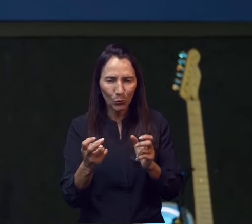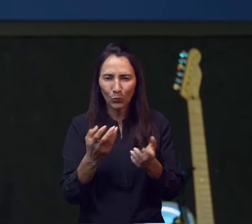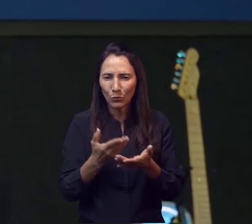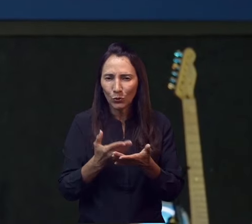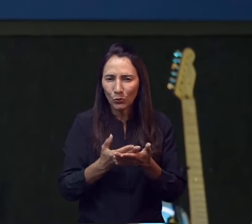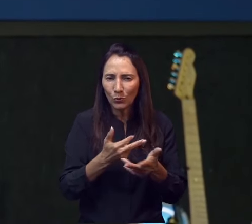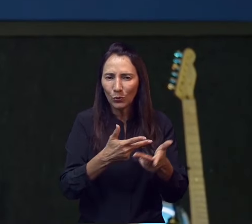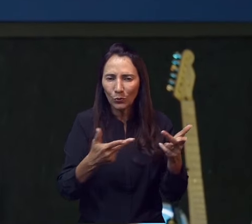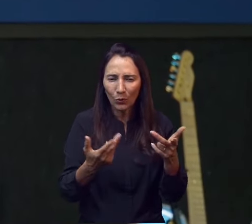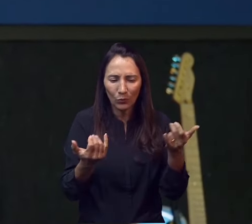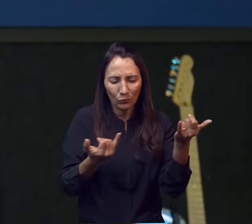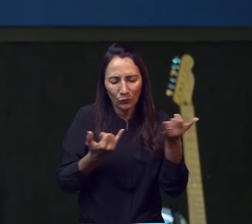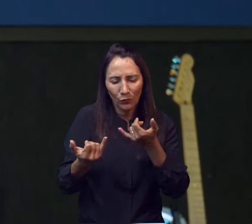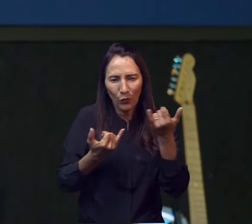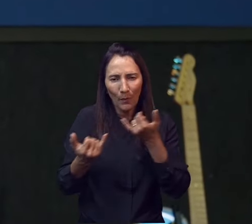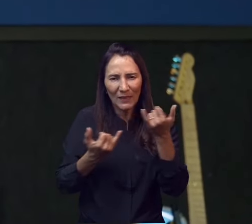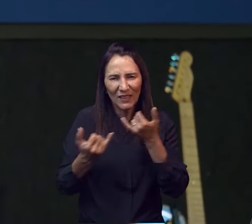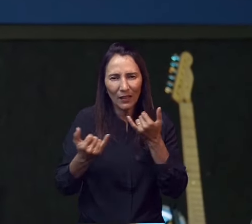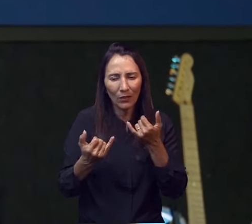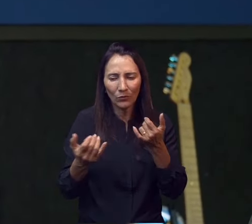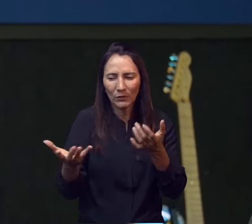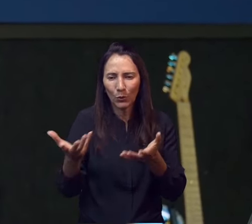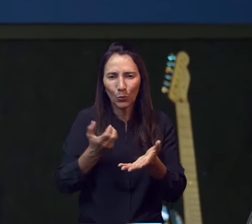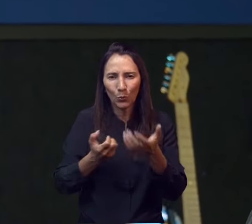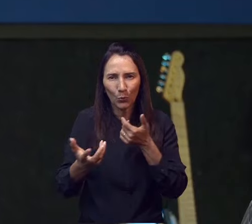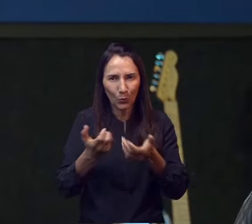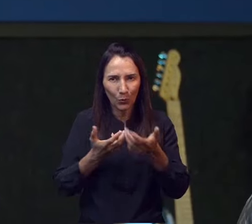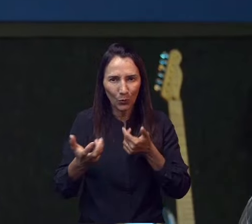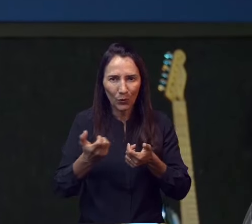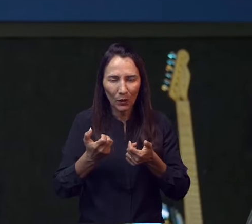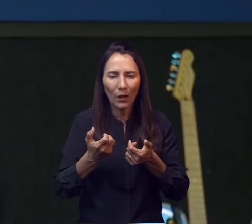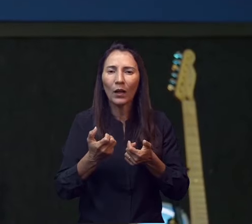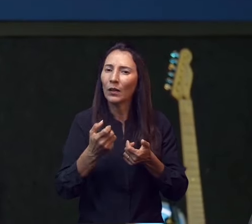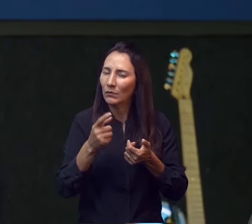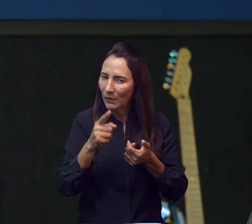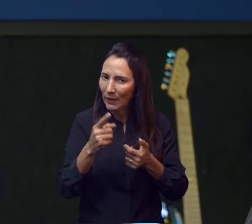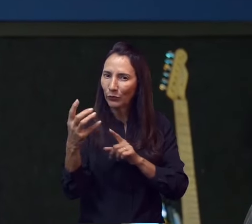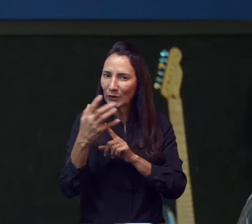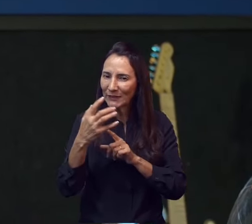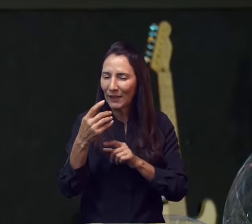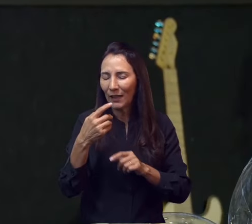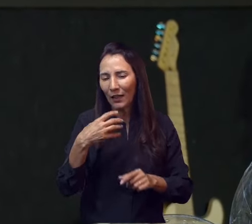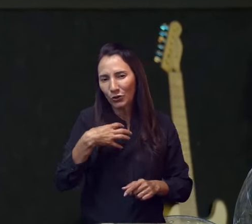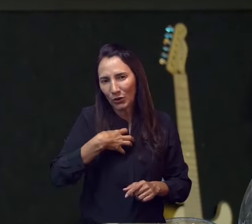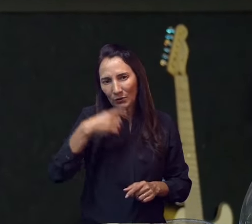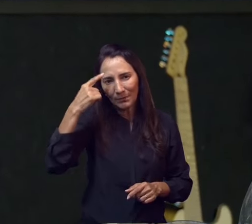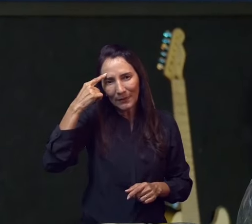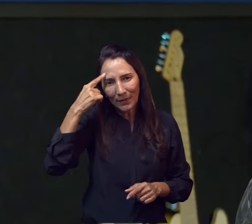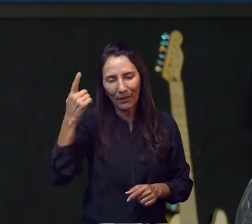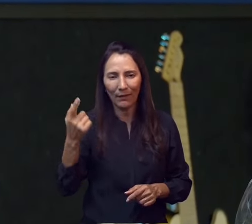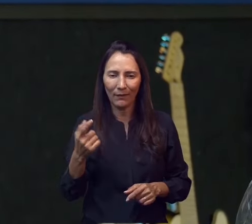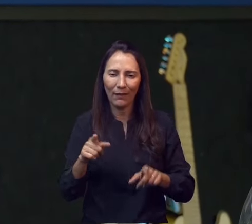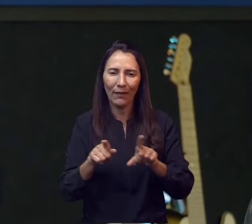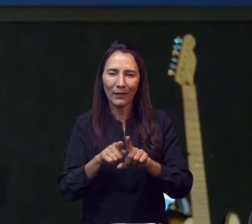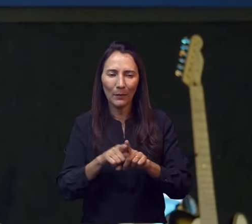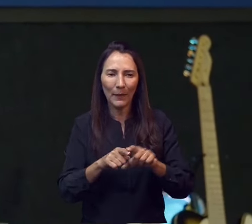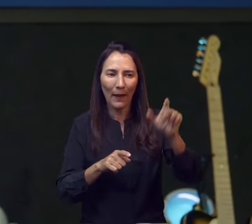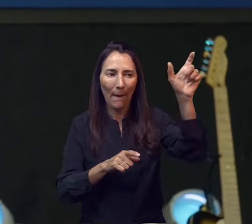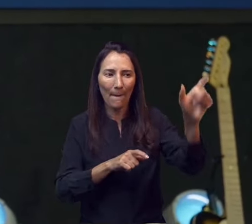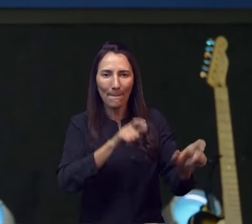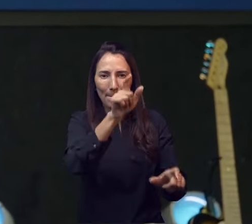as informações que você recebe vai determinar a maneira que você pensa quinto a influência de